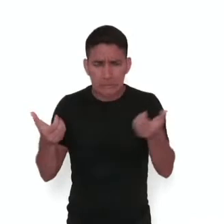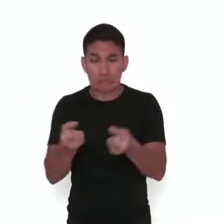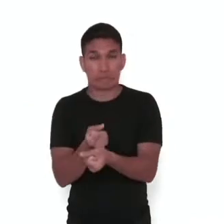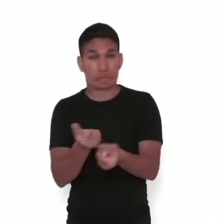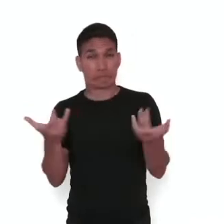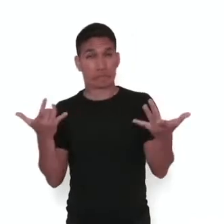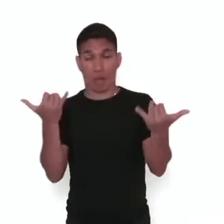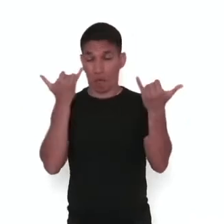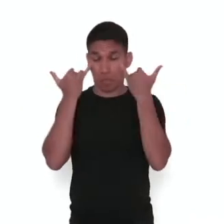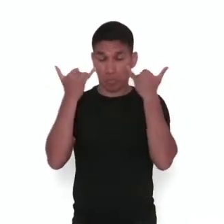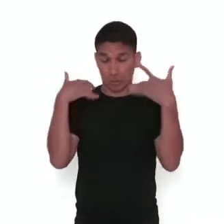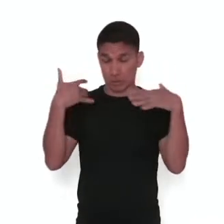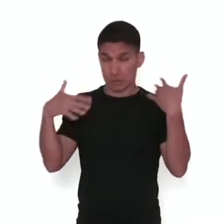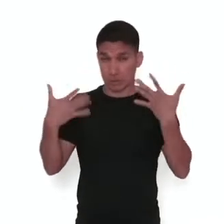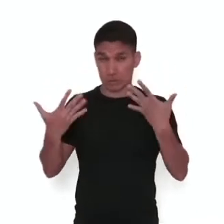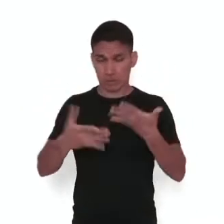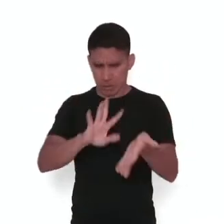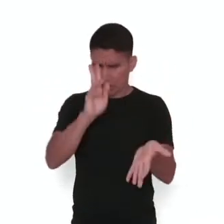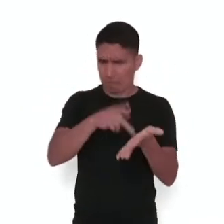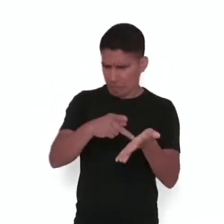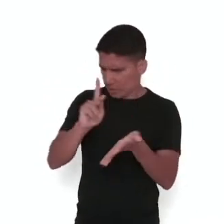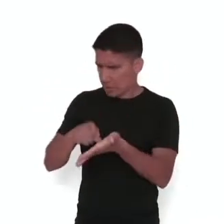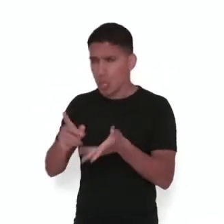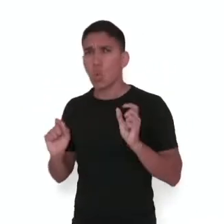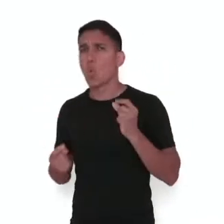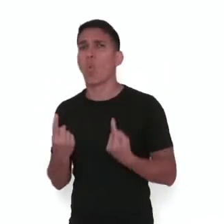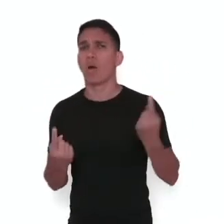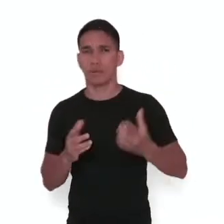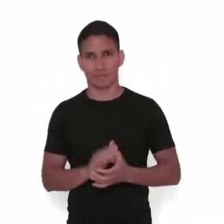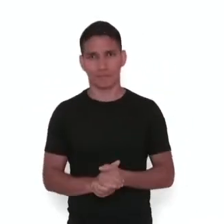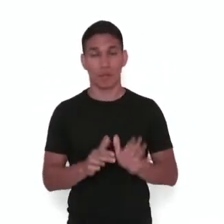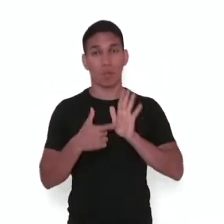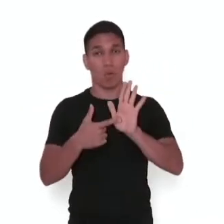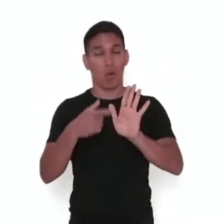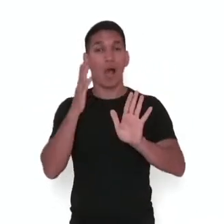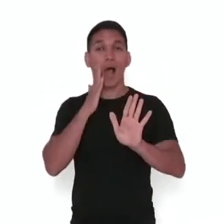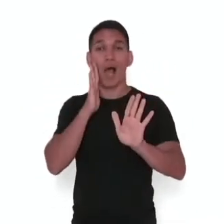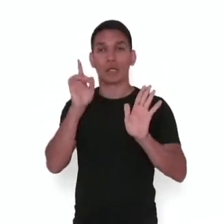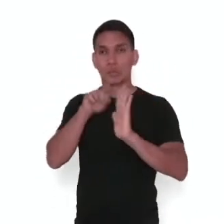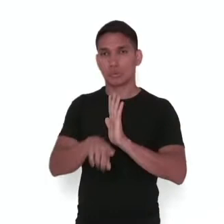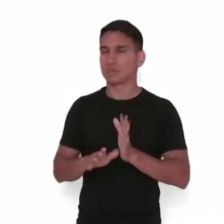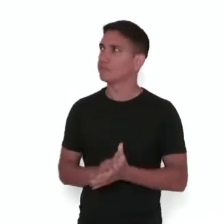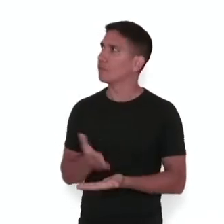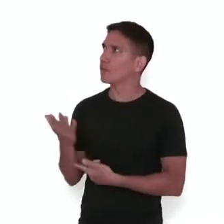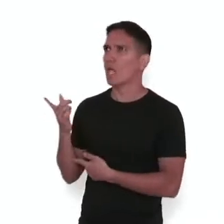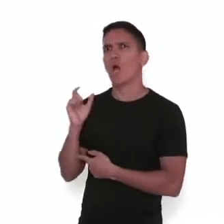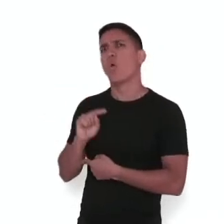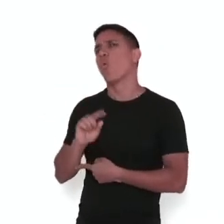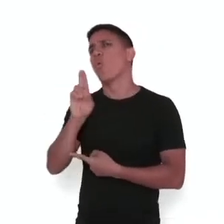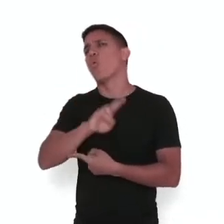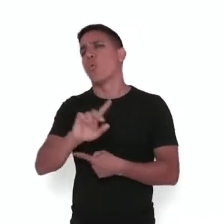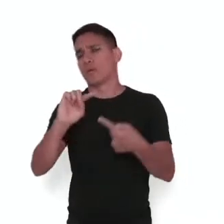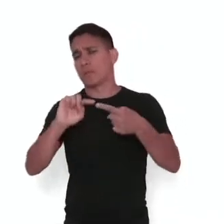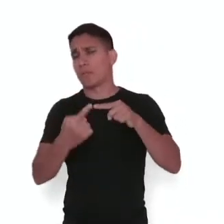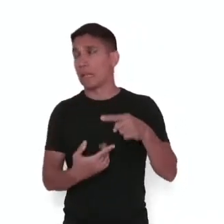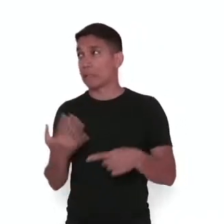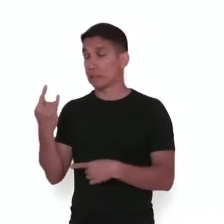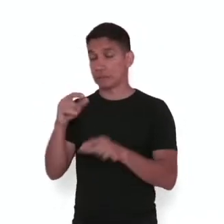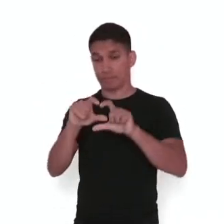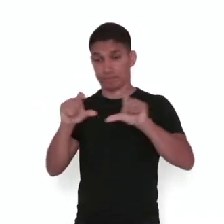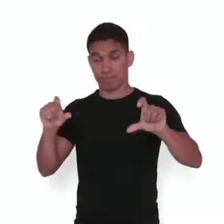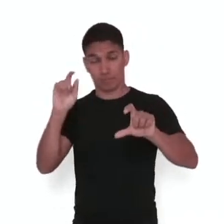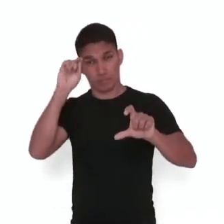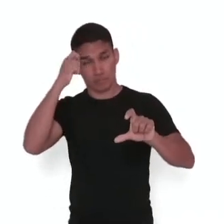volumes de dados e relacionar fatos. A questão aqui em azul é: o que o uso do conectivo em destaque revela